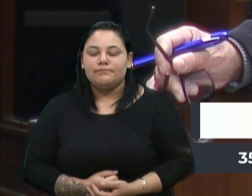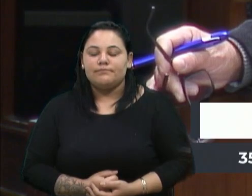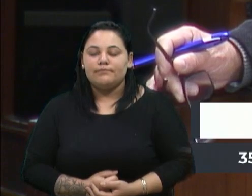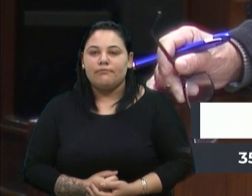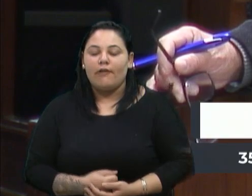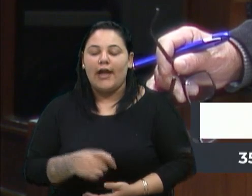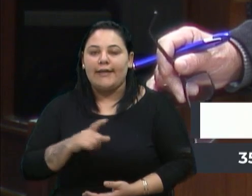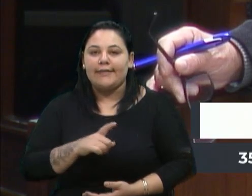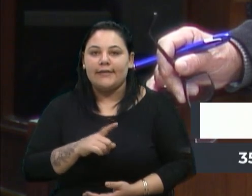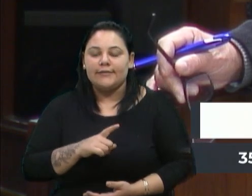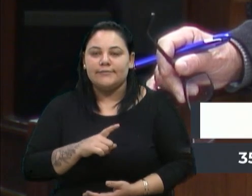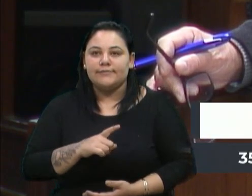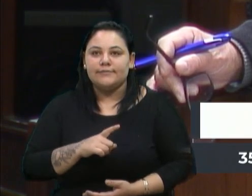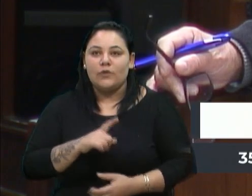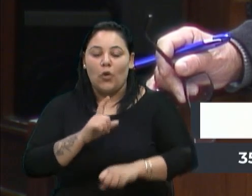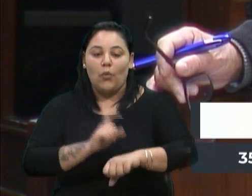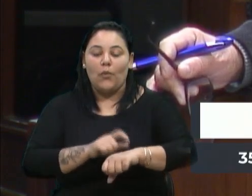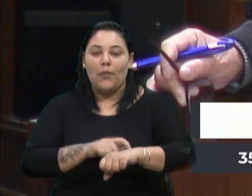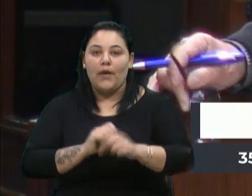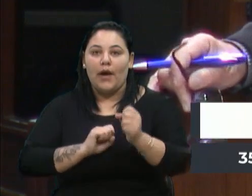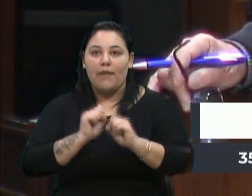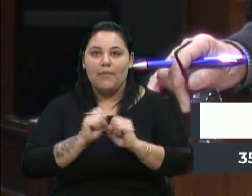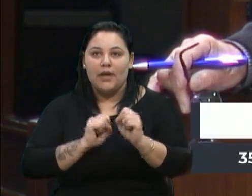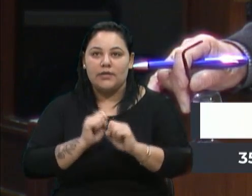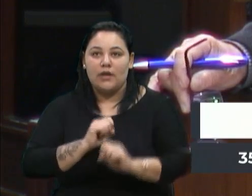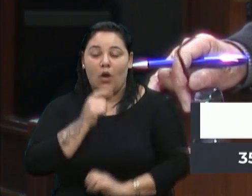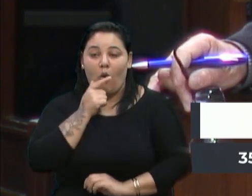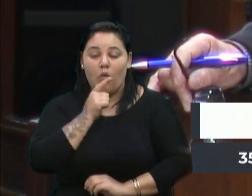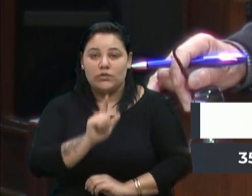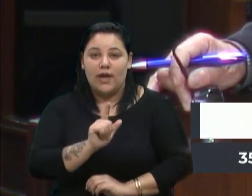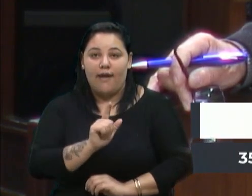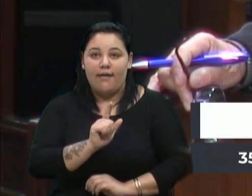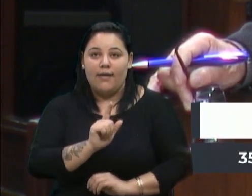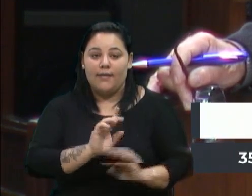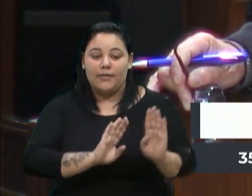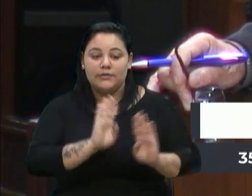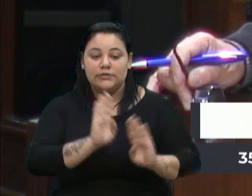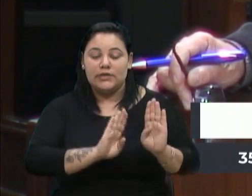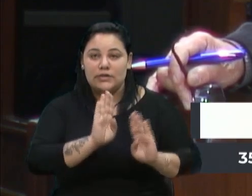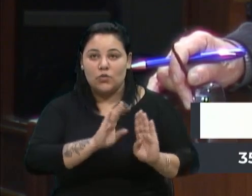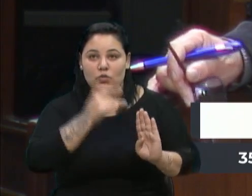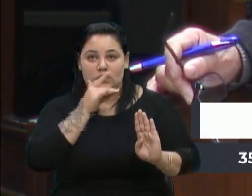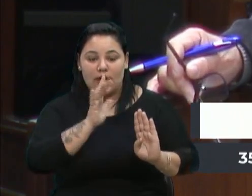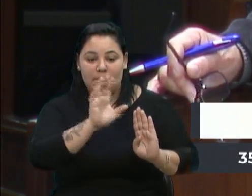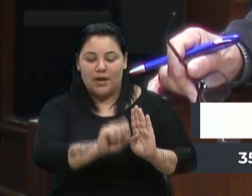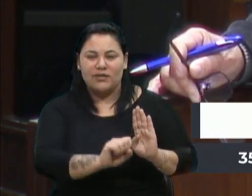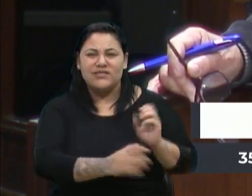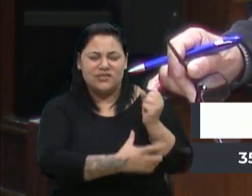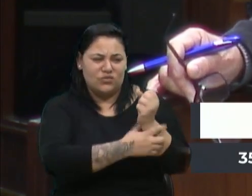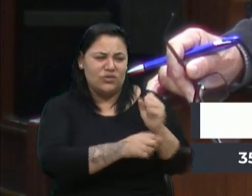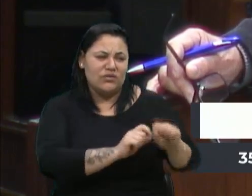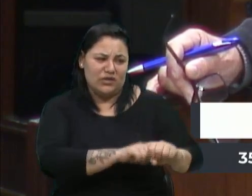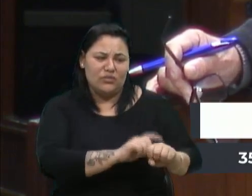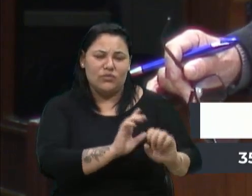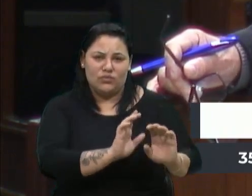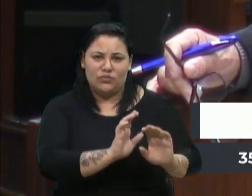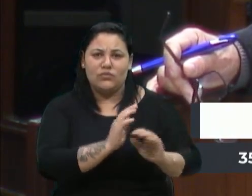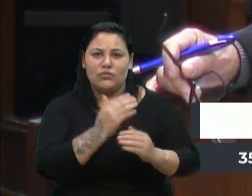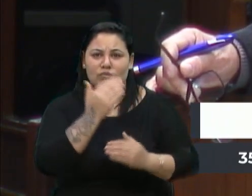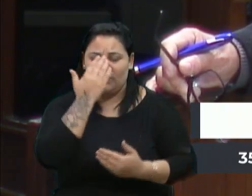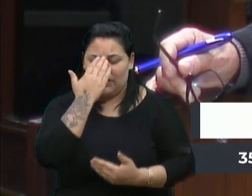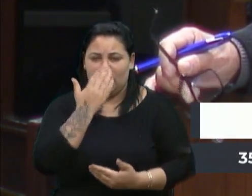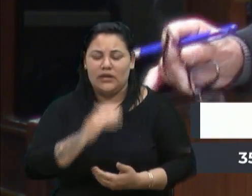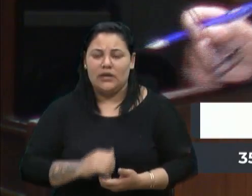que a empresa vencedora... Garante meu tempo aí, por favor. Obrigado. A partir